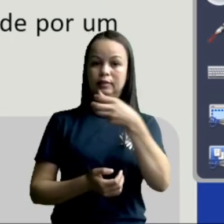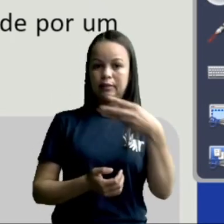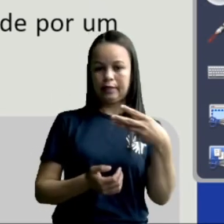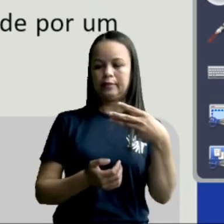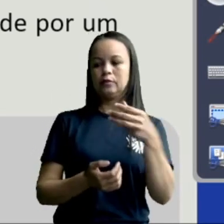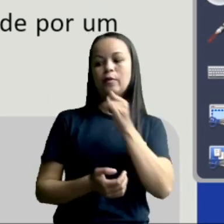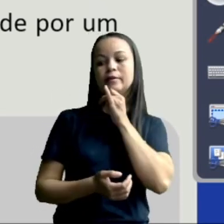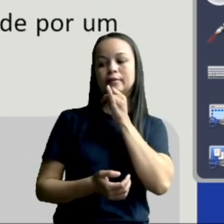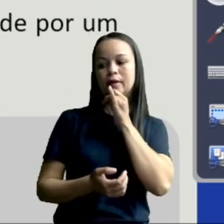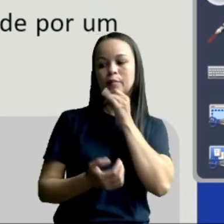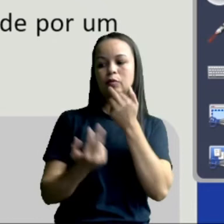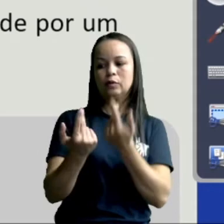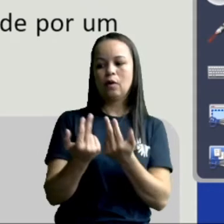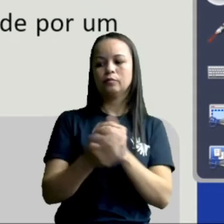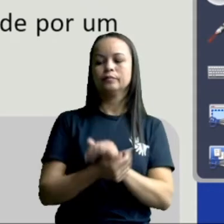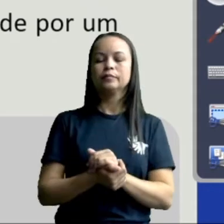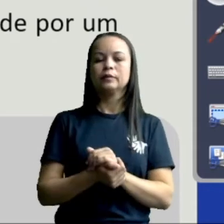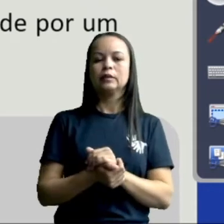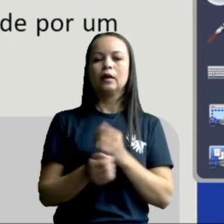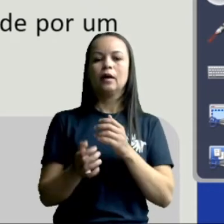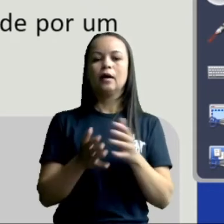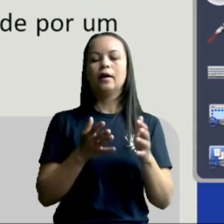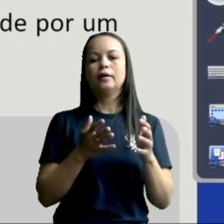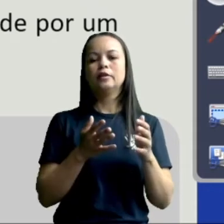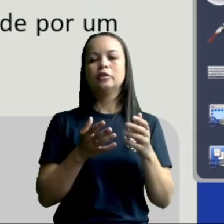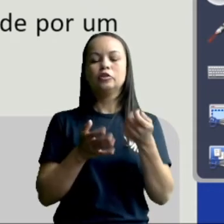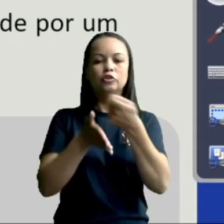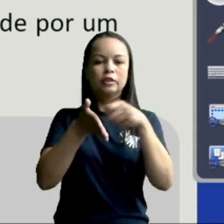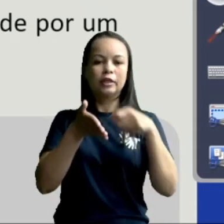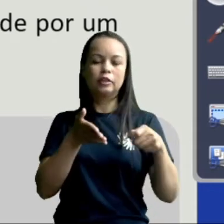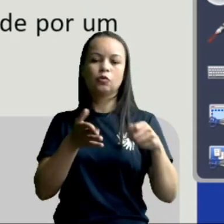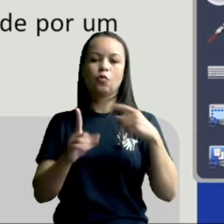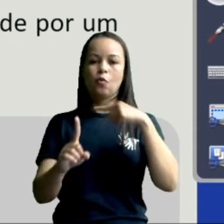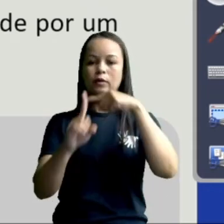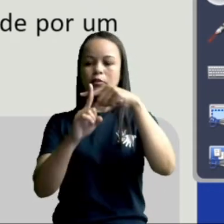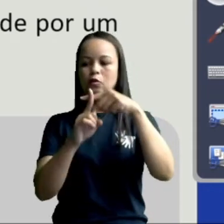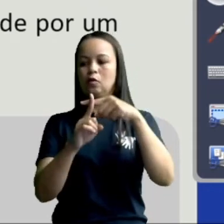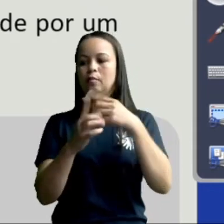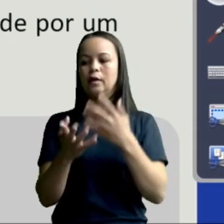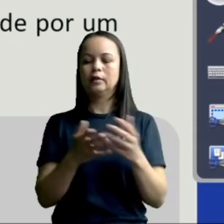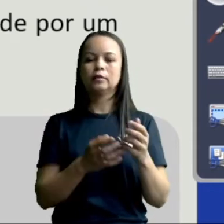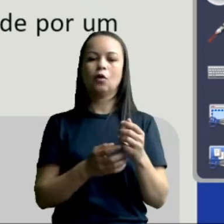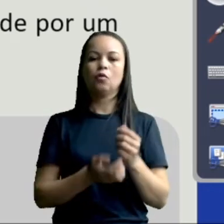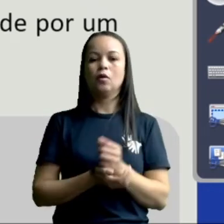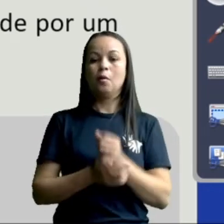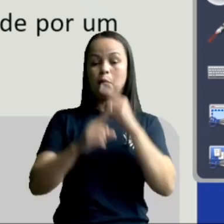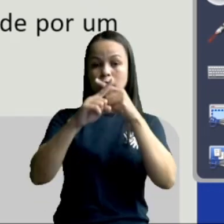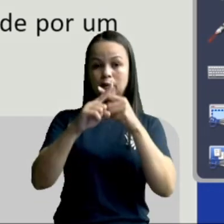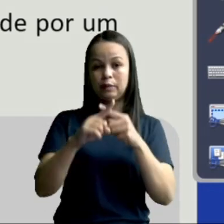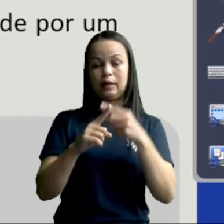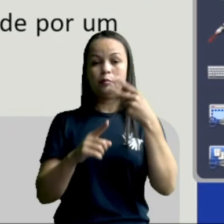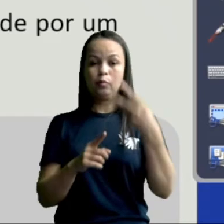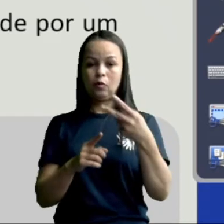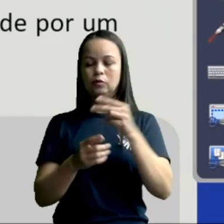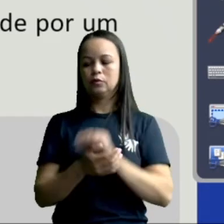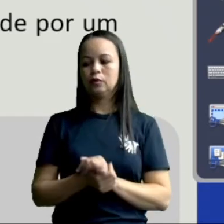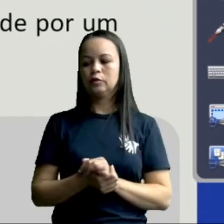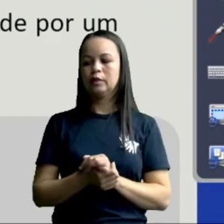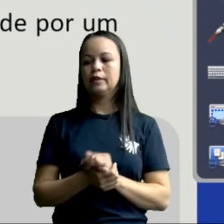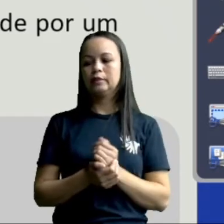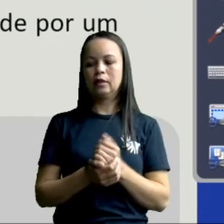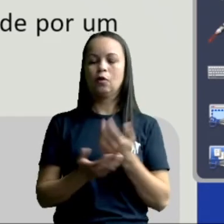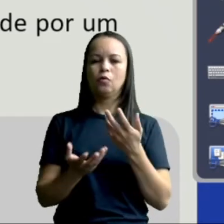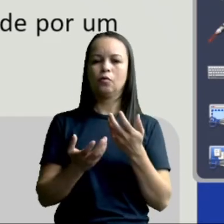antes, né? Escrito como a soma, e aí multiplicamos os dois membros por 2, né? O primeiro